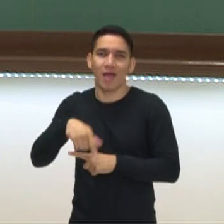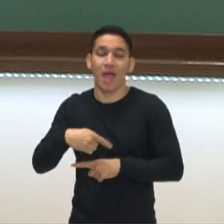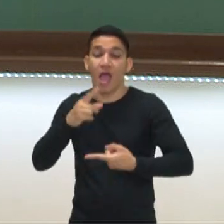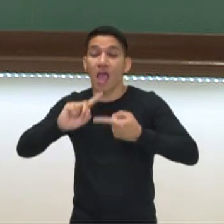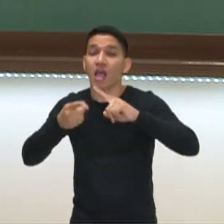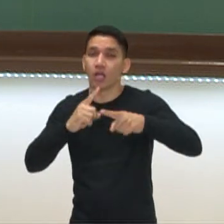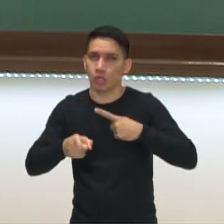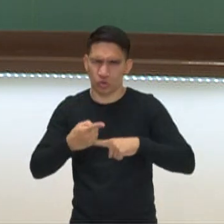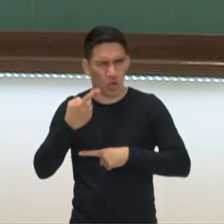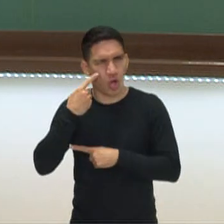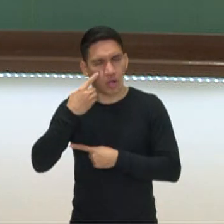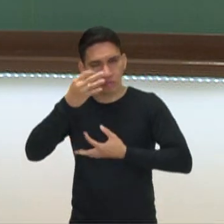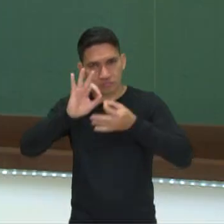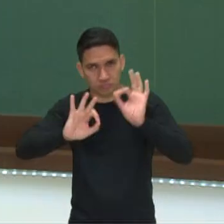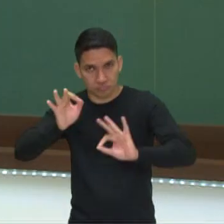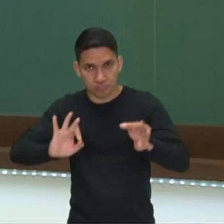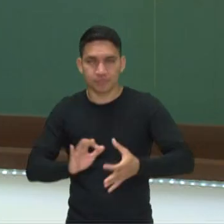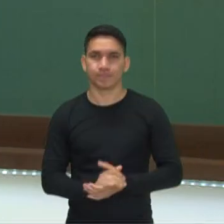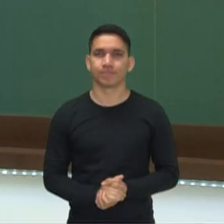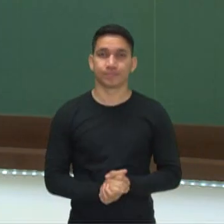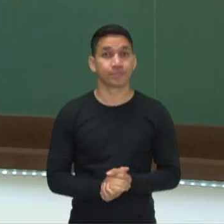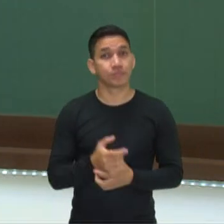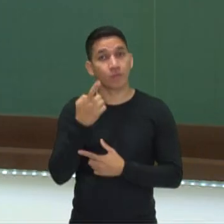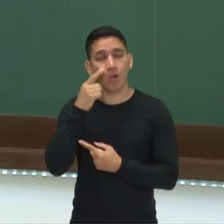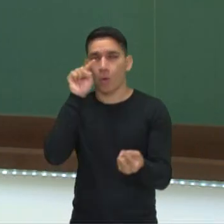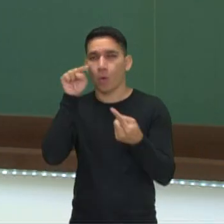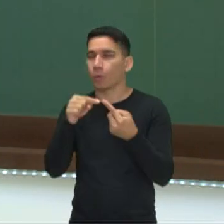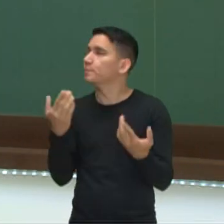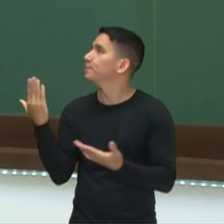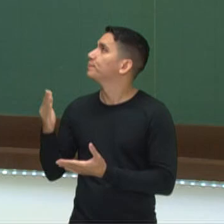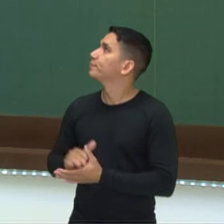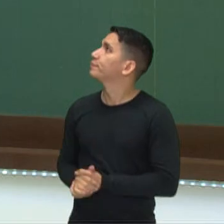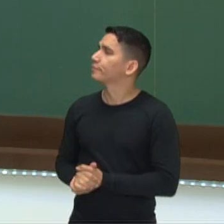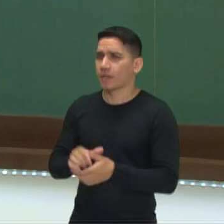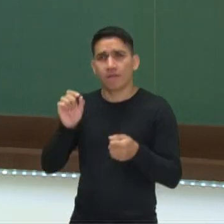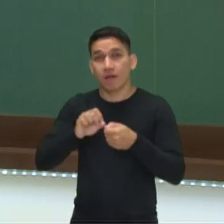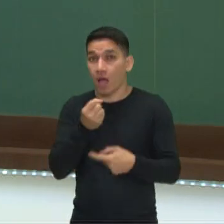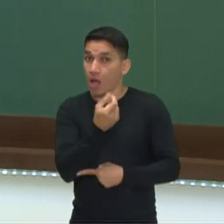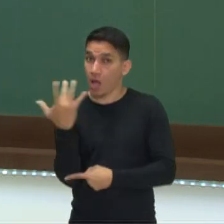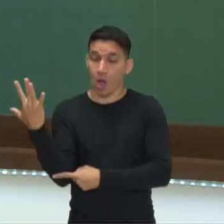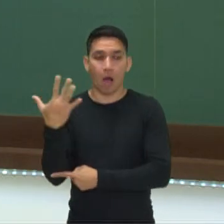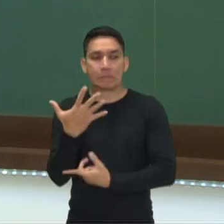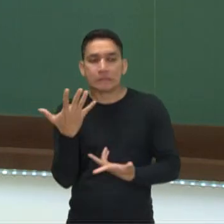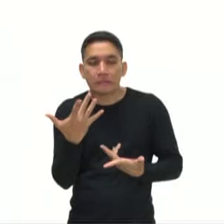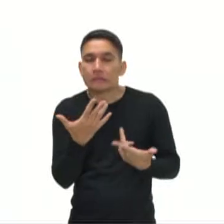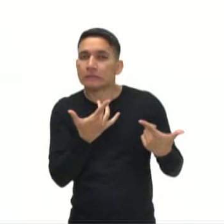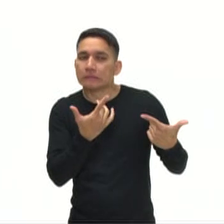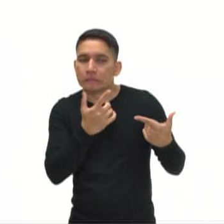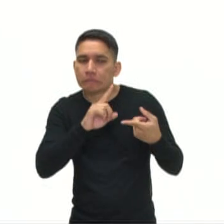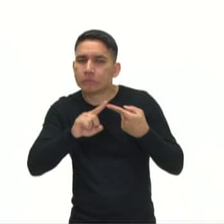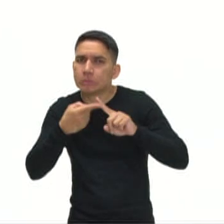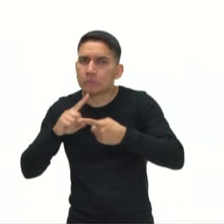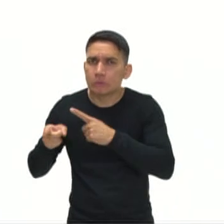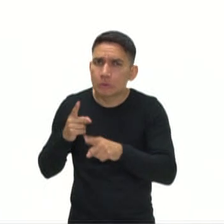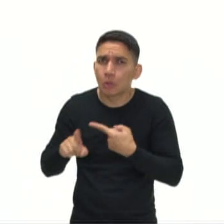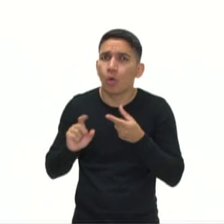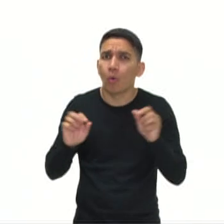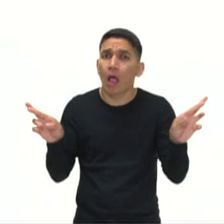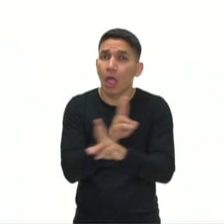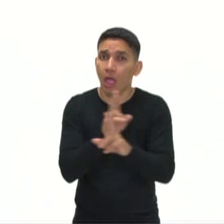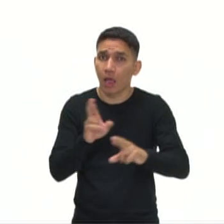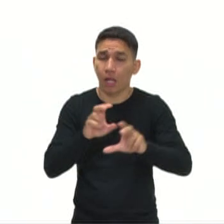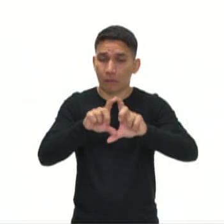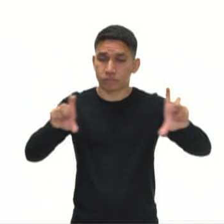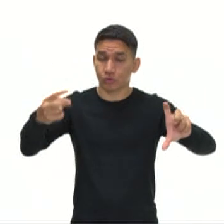ela? Vamos lá então. Nossos objetivos: resolver algumas situações, problemas envolvendo a equação do segundo